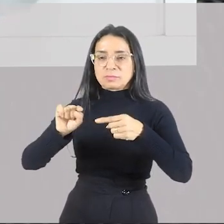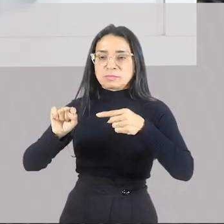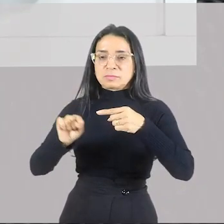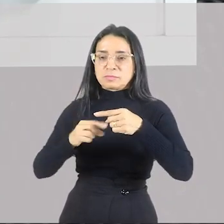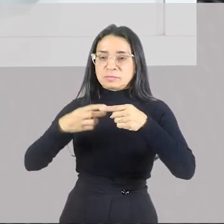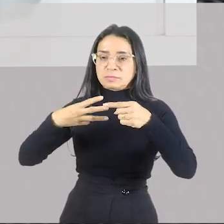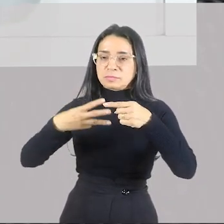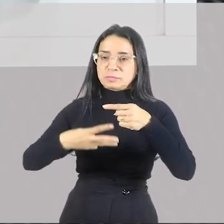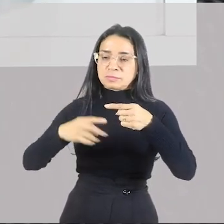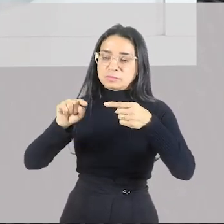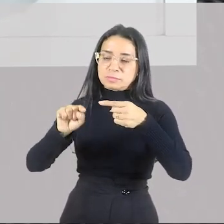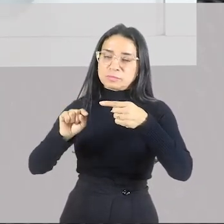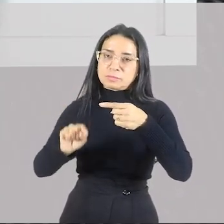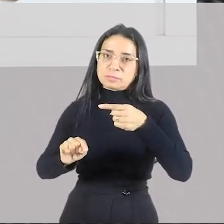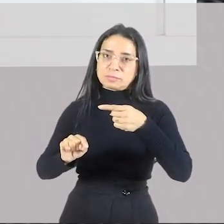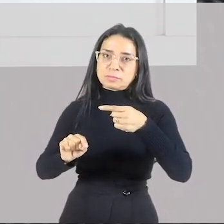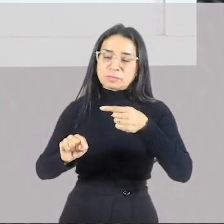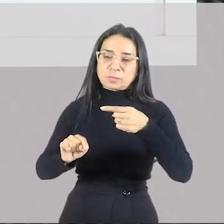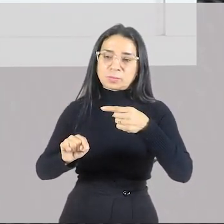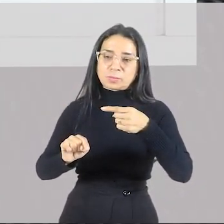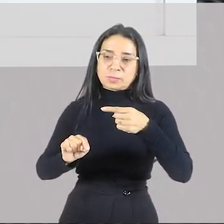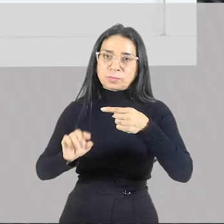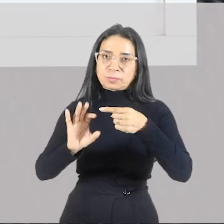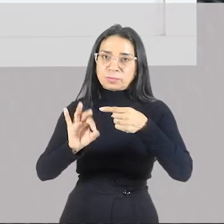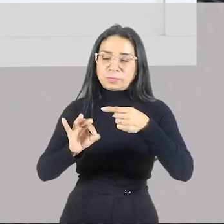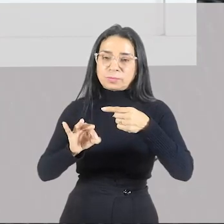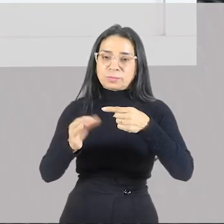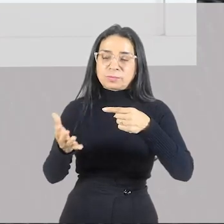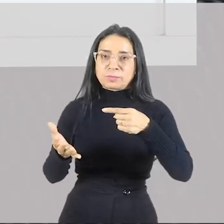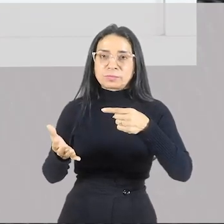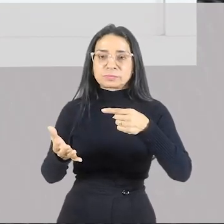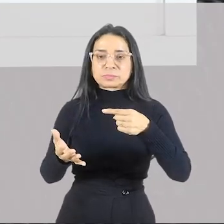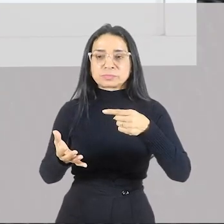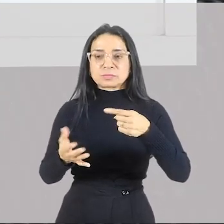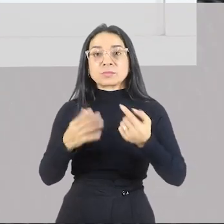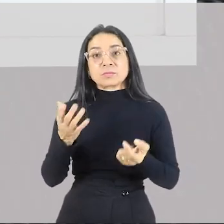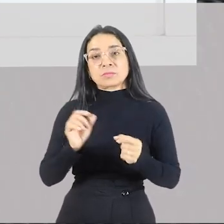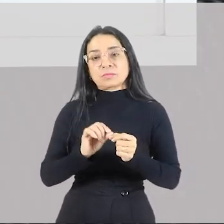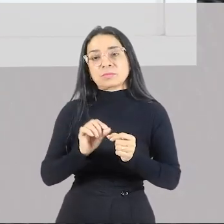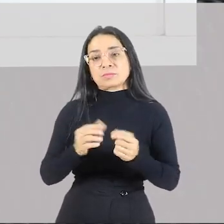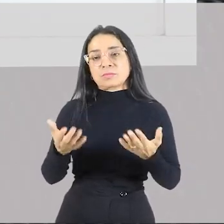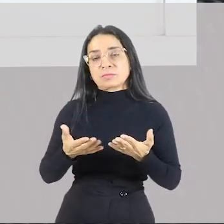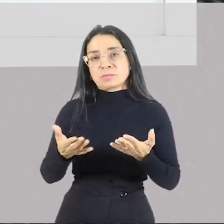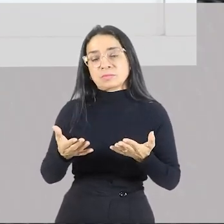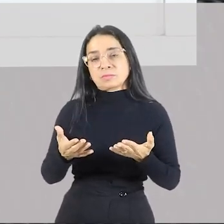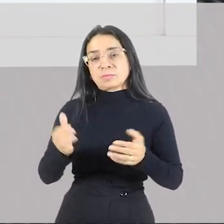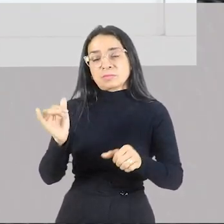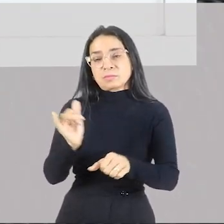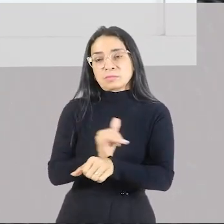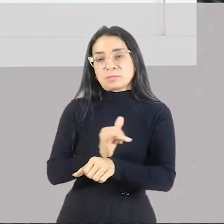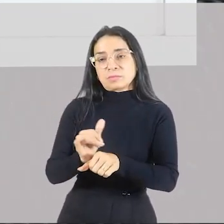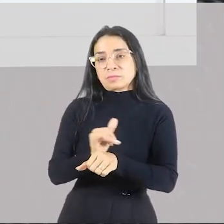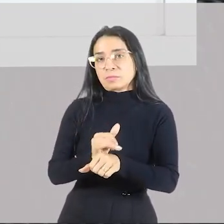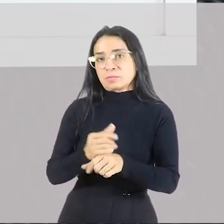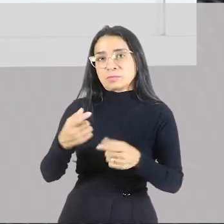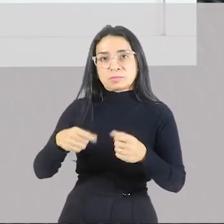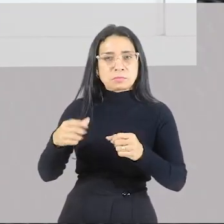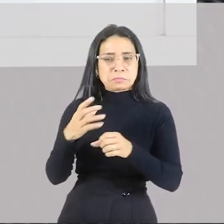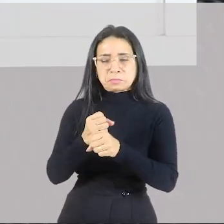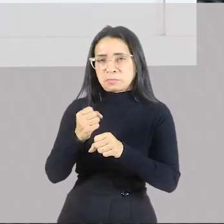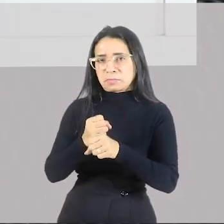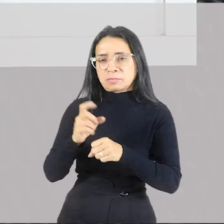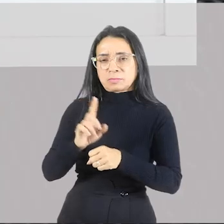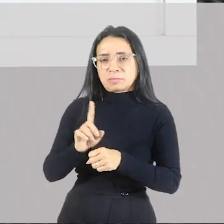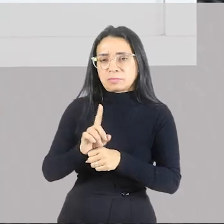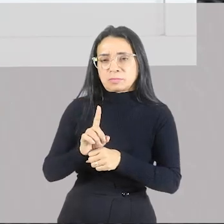dividido por 3 fatorial. Certo? Então o que eu vou fazer? A estratégia, não precisa sair calculando isso aqui